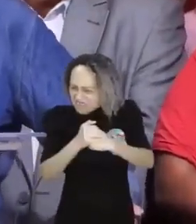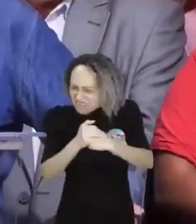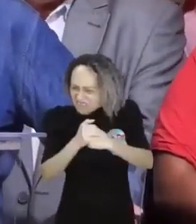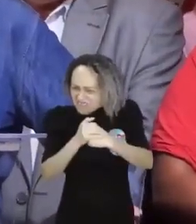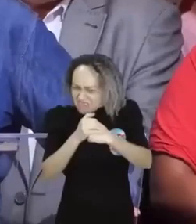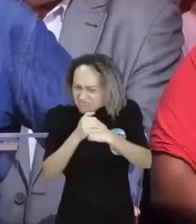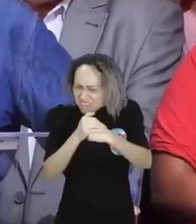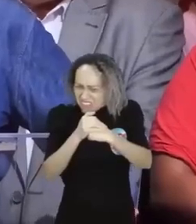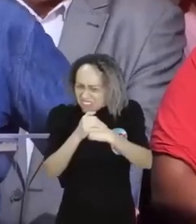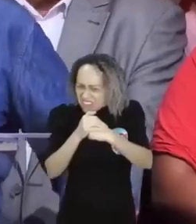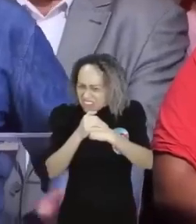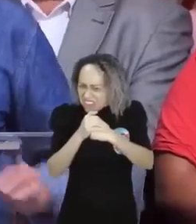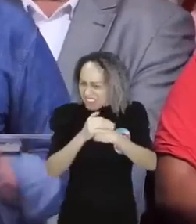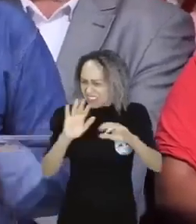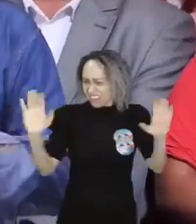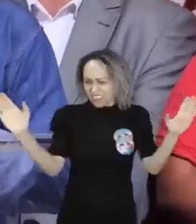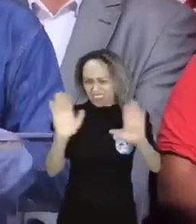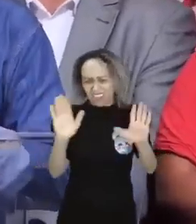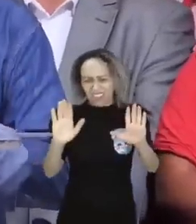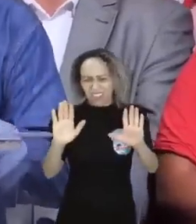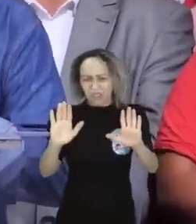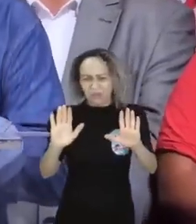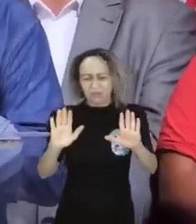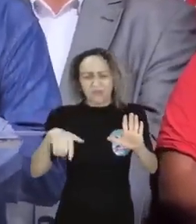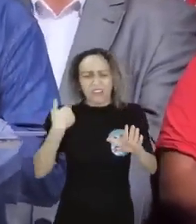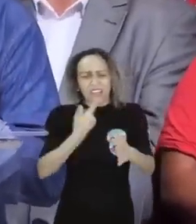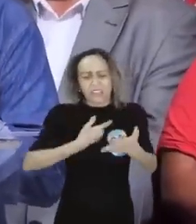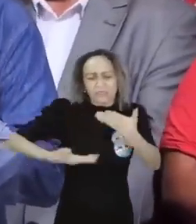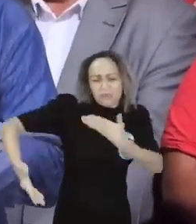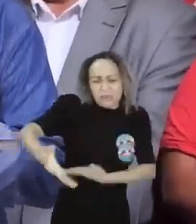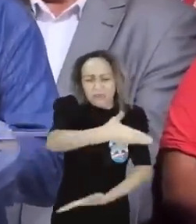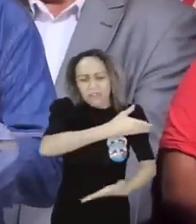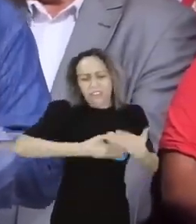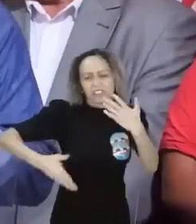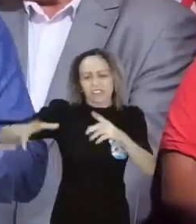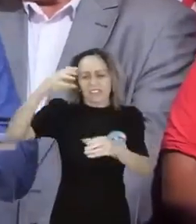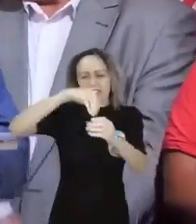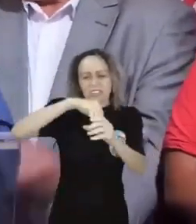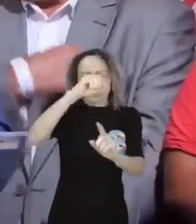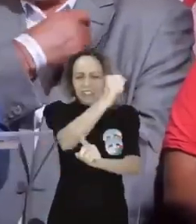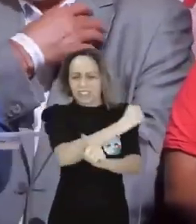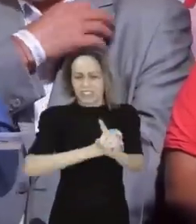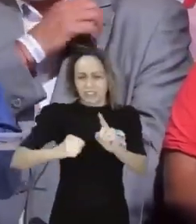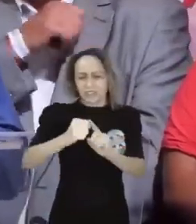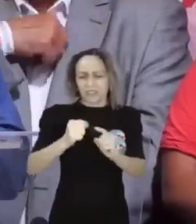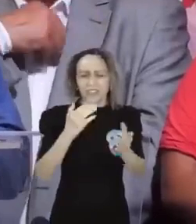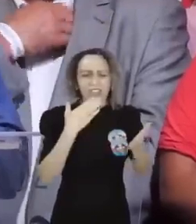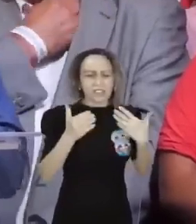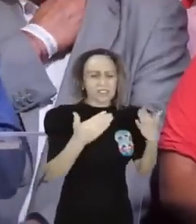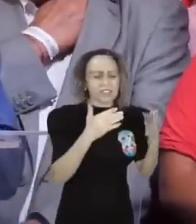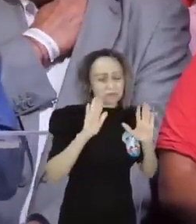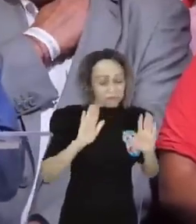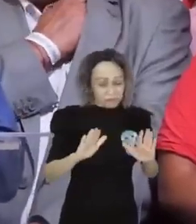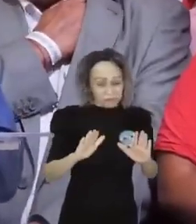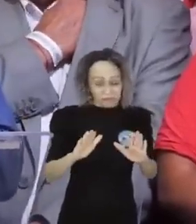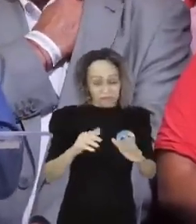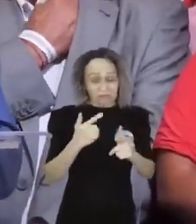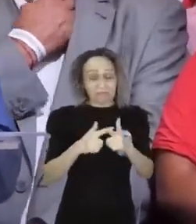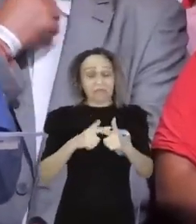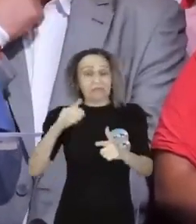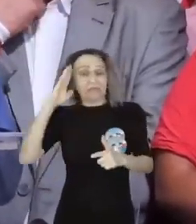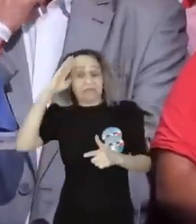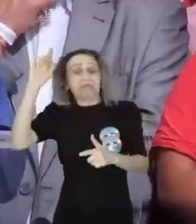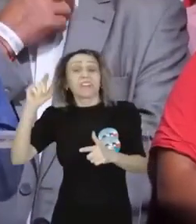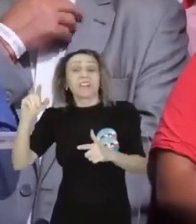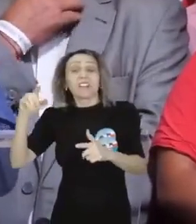um amplo diálogo com a sociedade. Acredito que os principais problemas do Brasil, do mundo, do